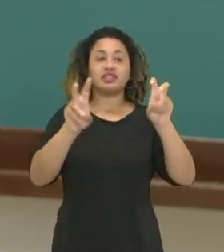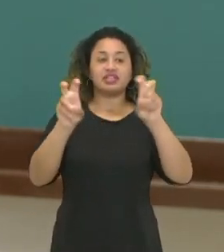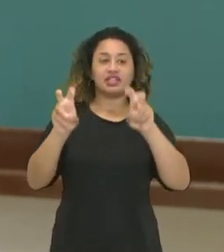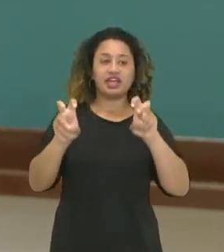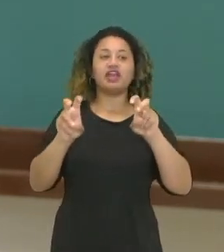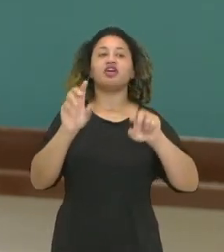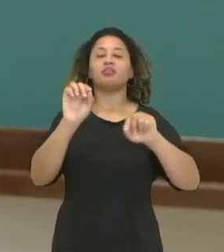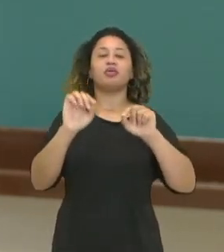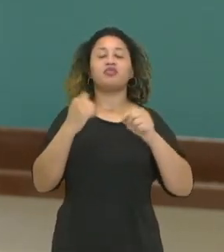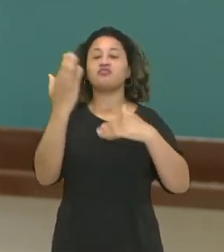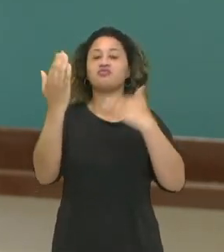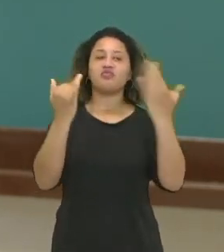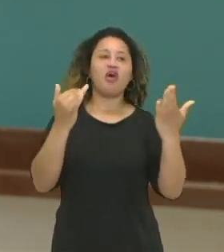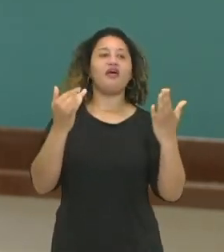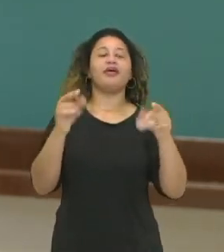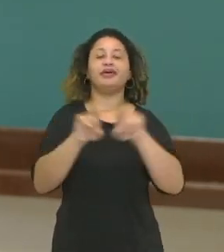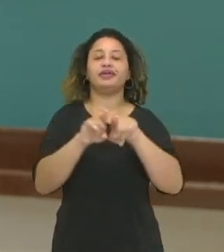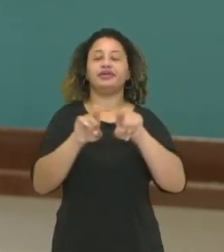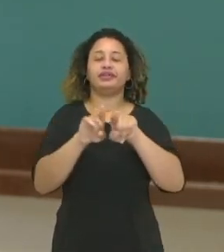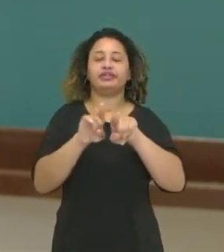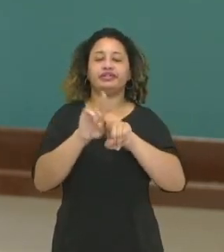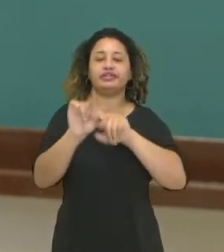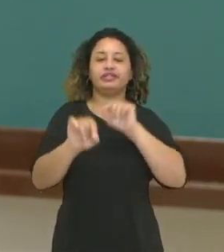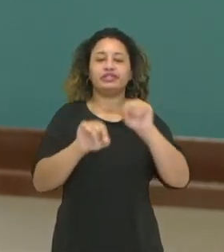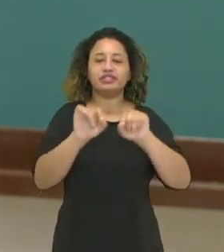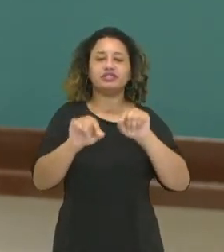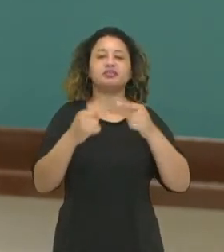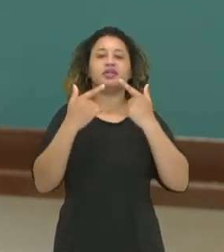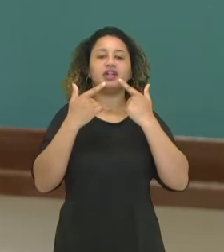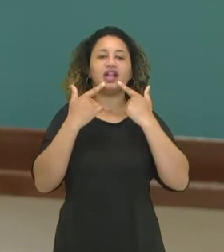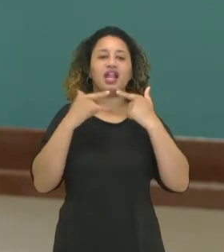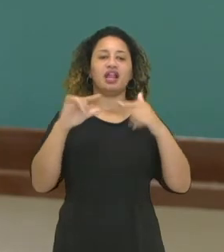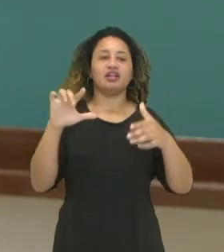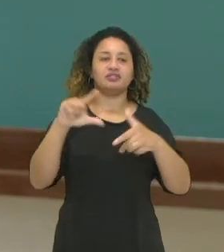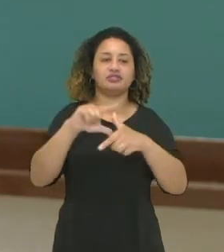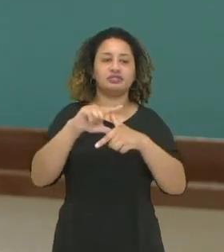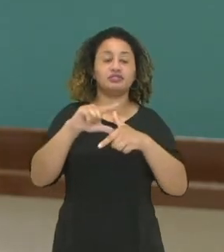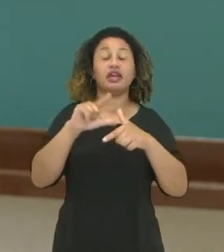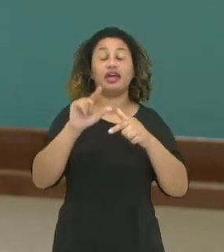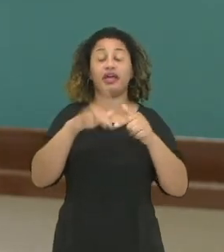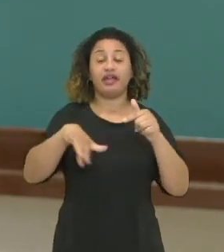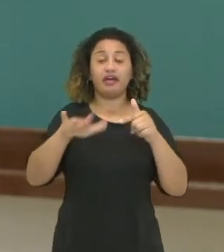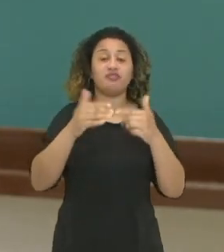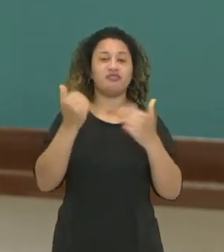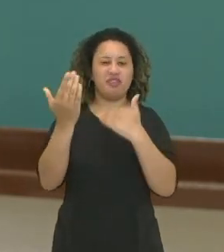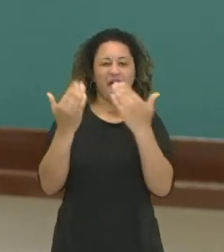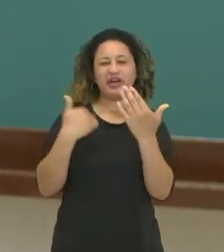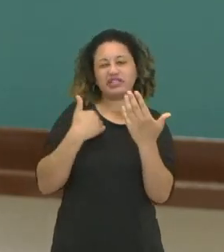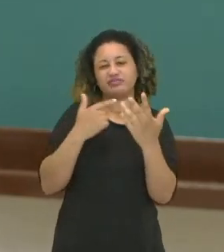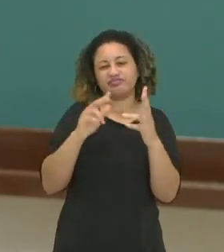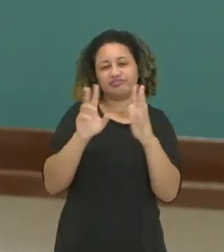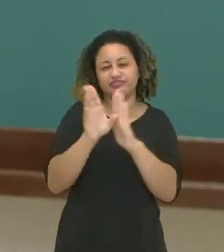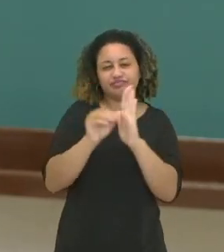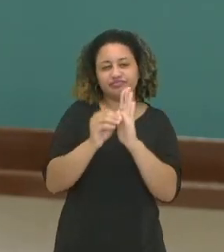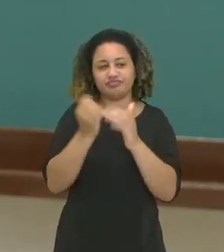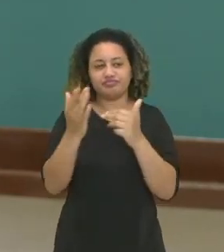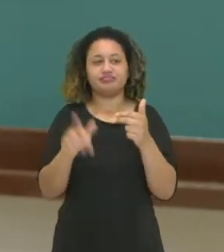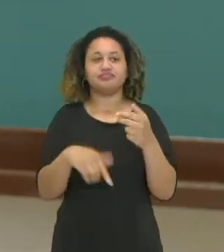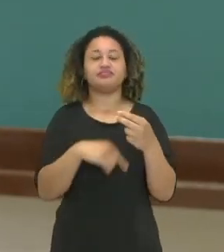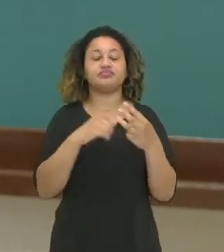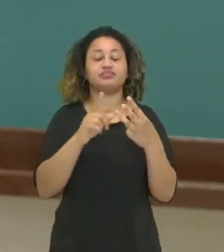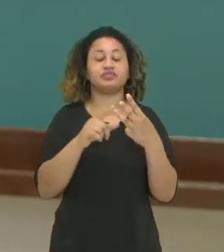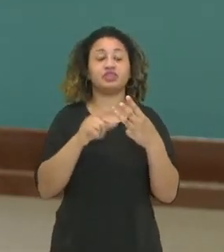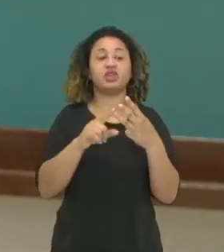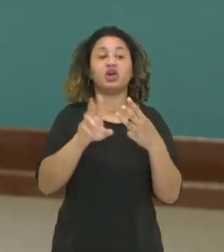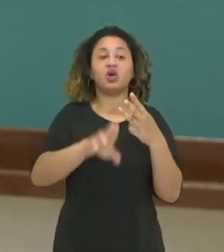metafísicas. Sinestesia, vocabulário etéreo, antítese e paradoxos. Uso de pausas,